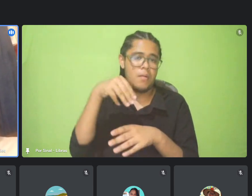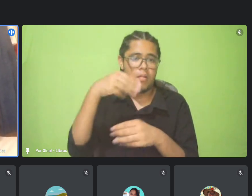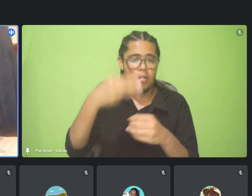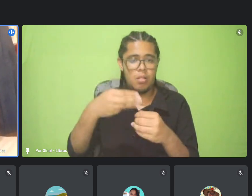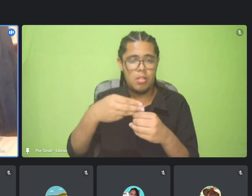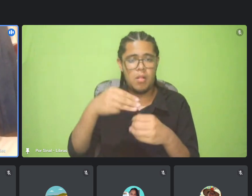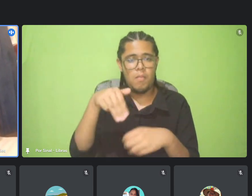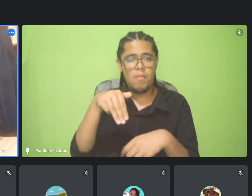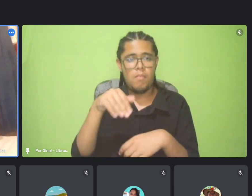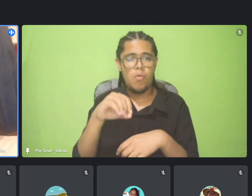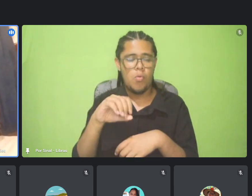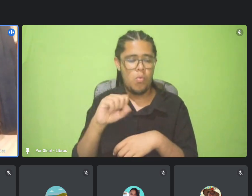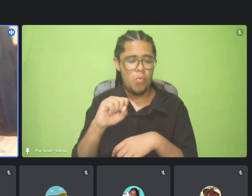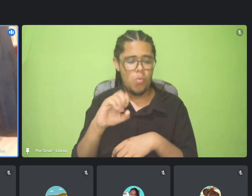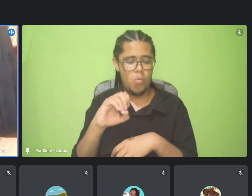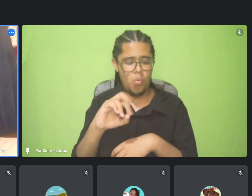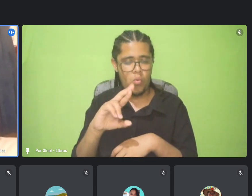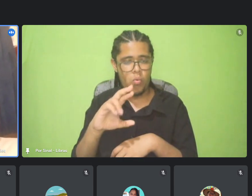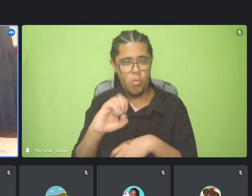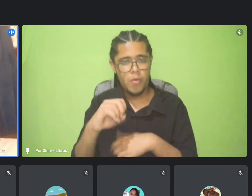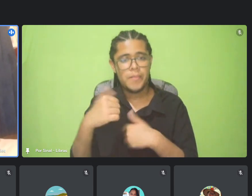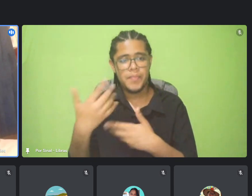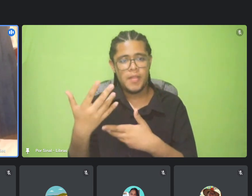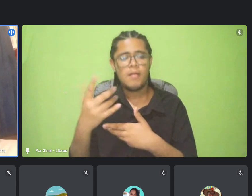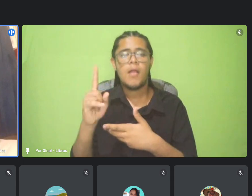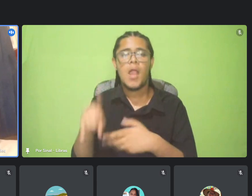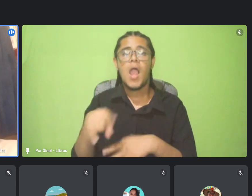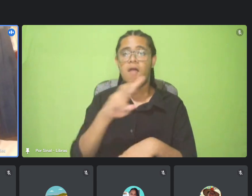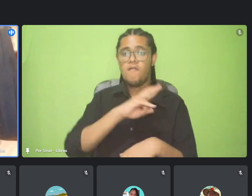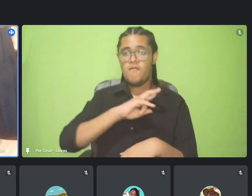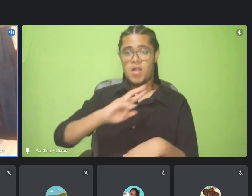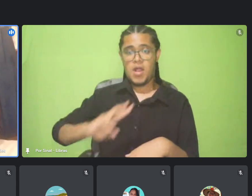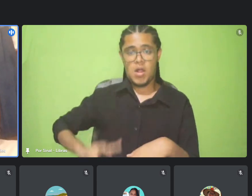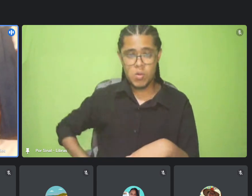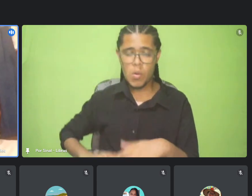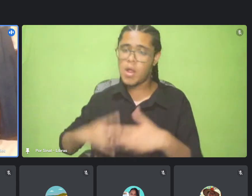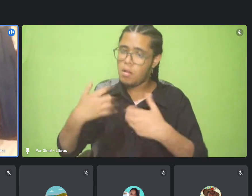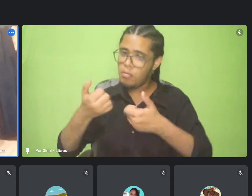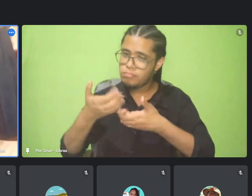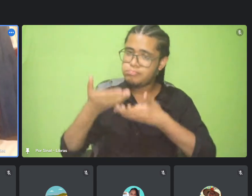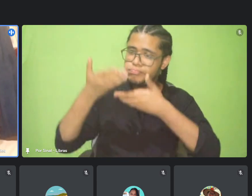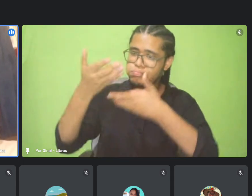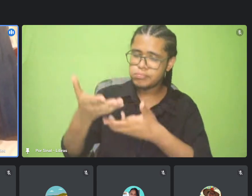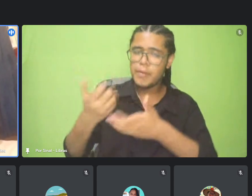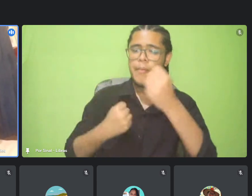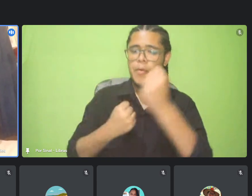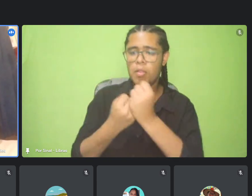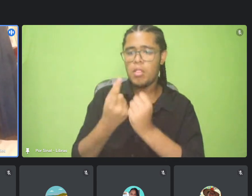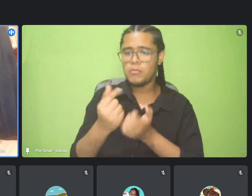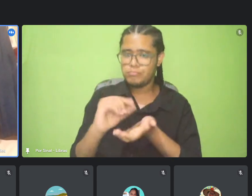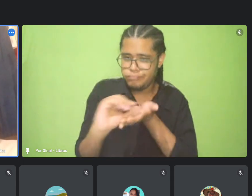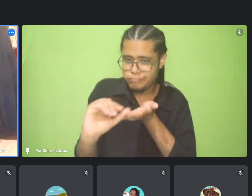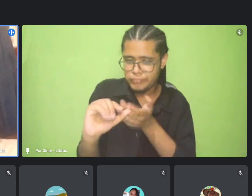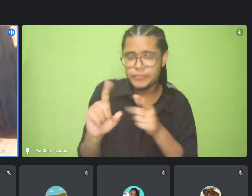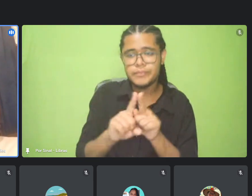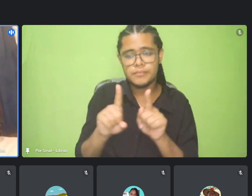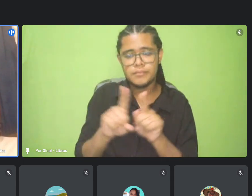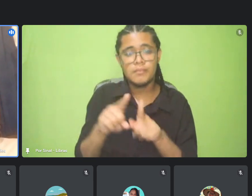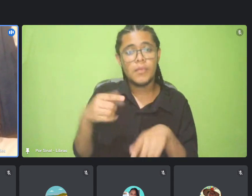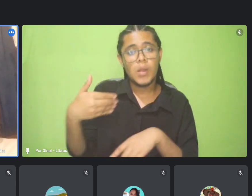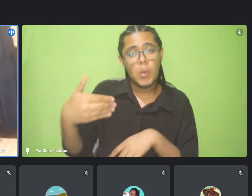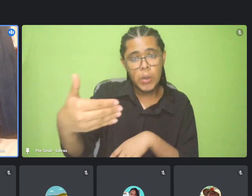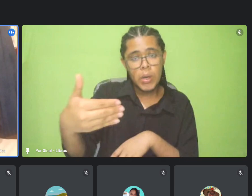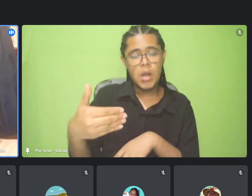ele me recebeu, contribuiu para a construção da marcha, apoiou financeiramente e quando ele, quando